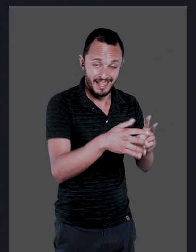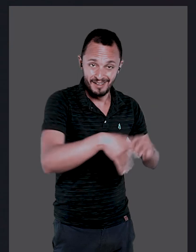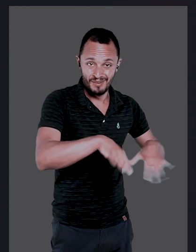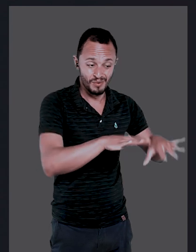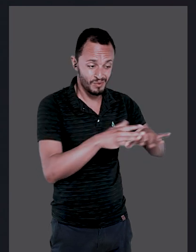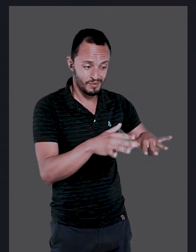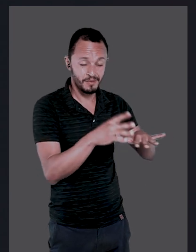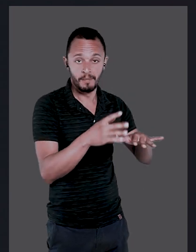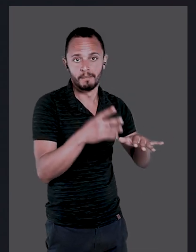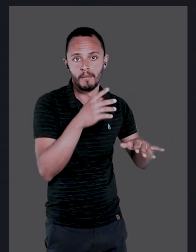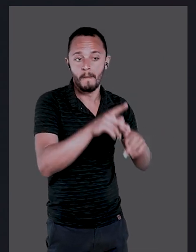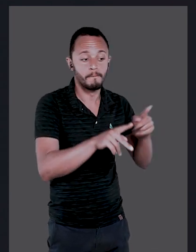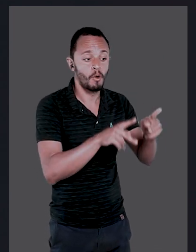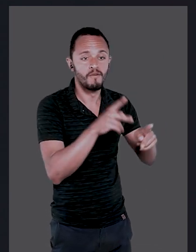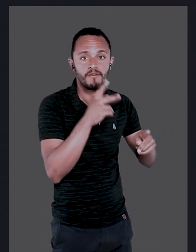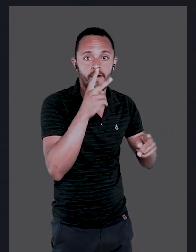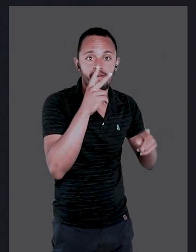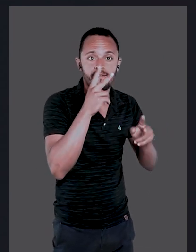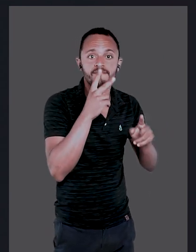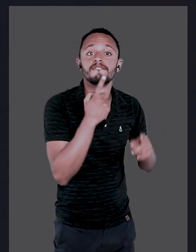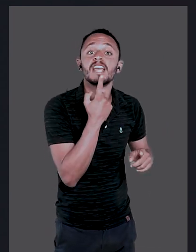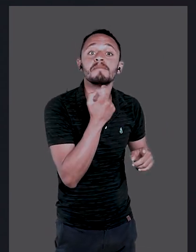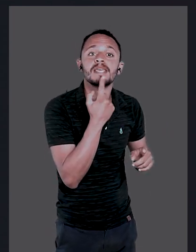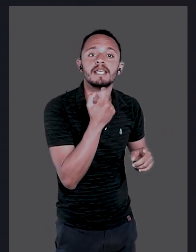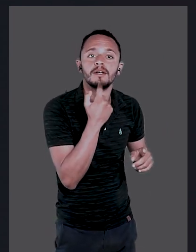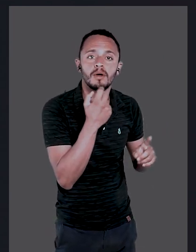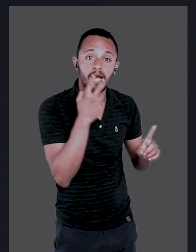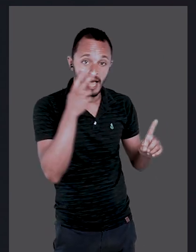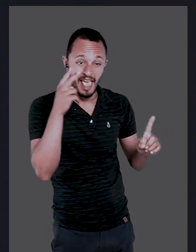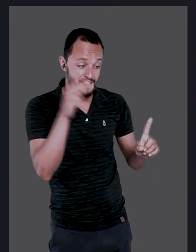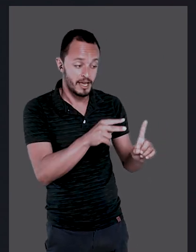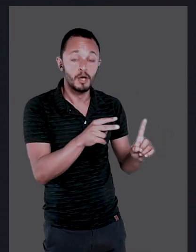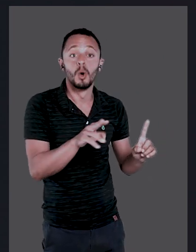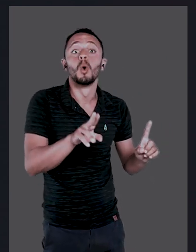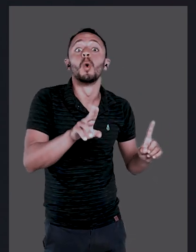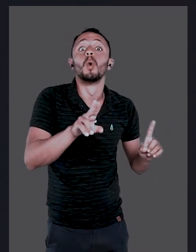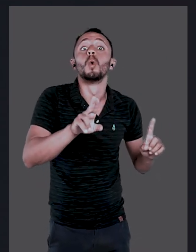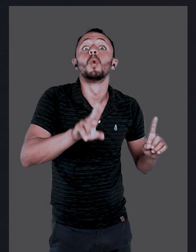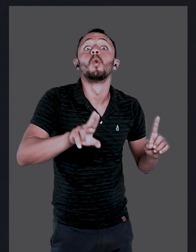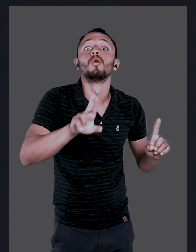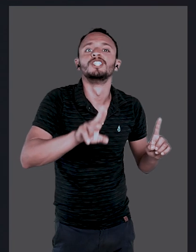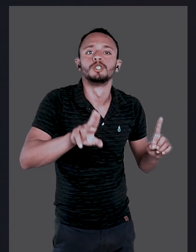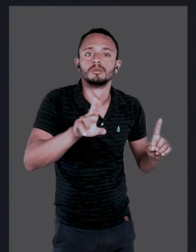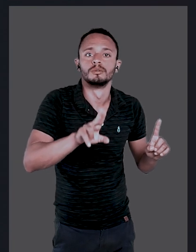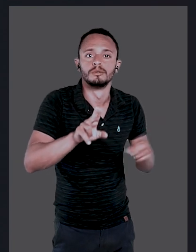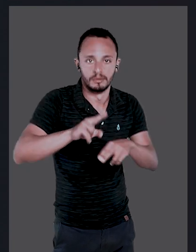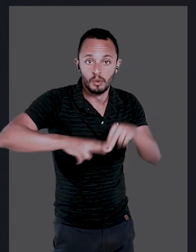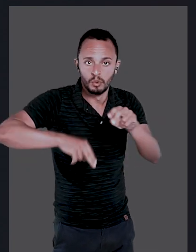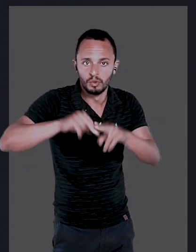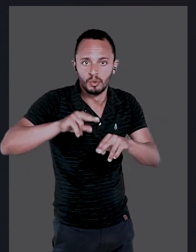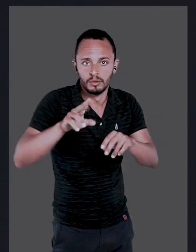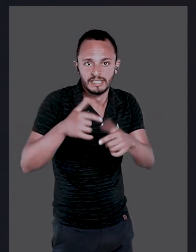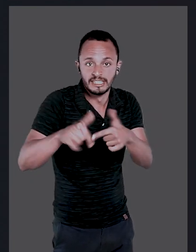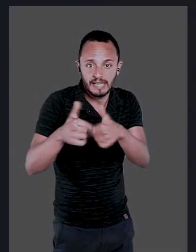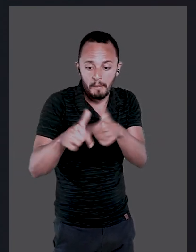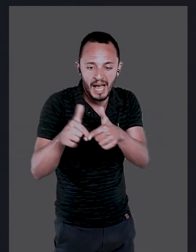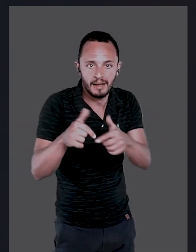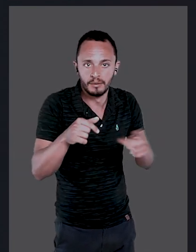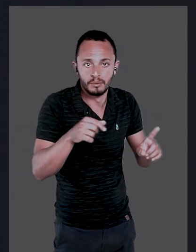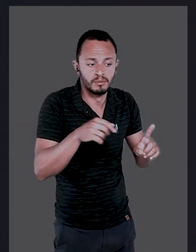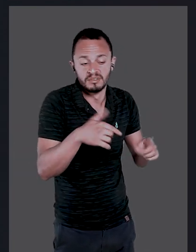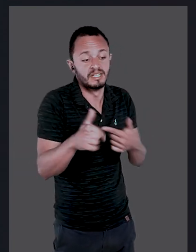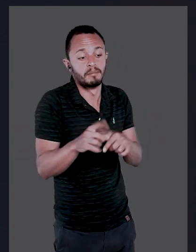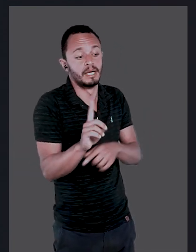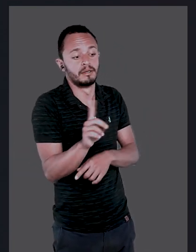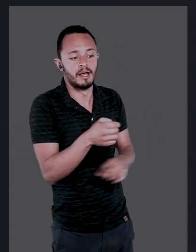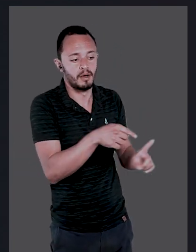pior, porque os povos vermelhos não foram vistos como úteis. E por isso, ao invés